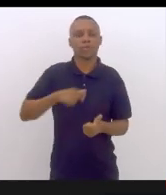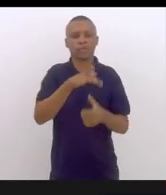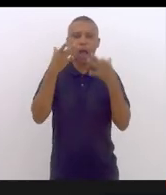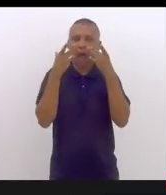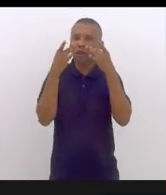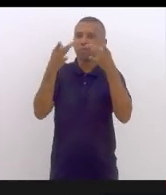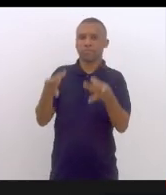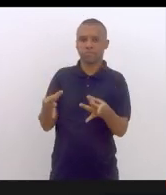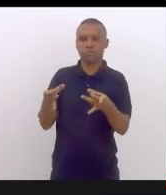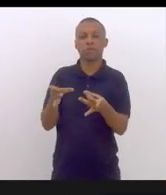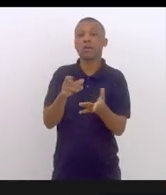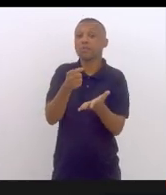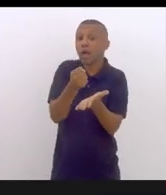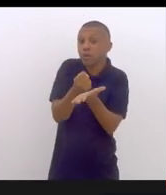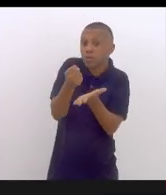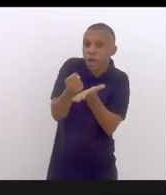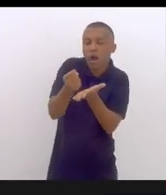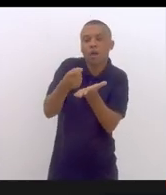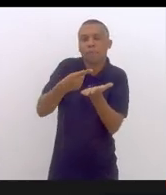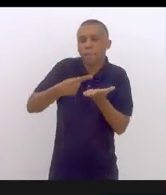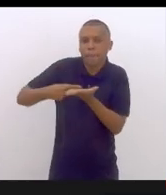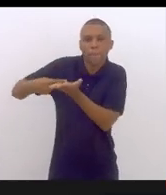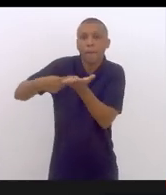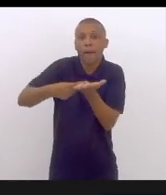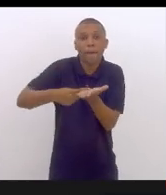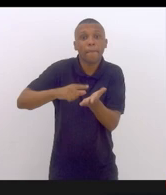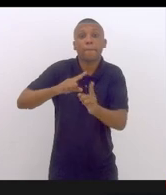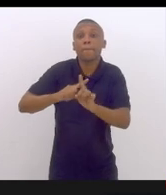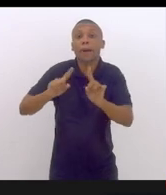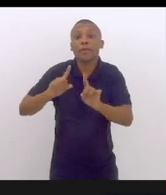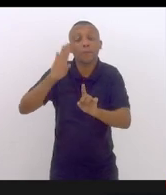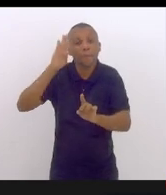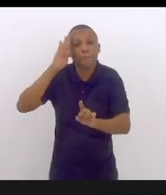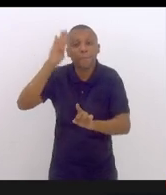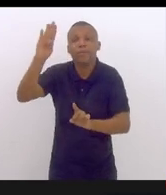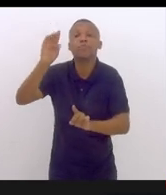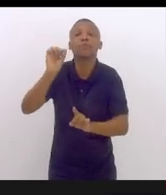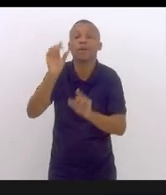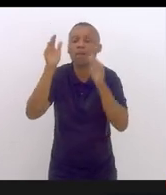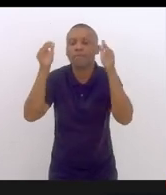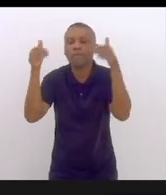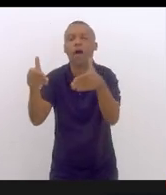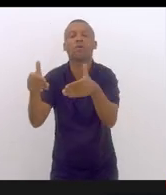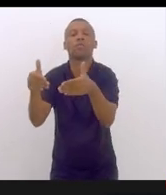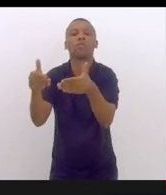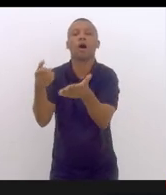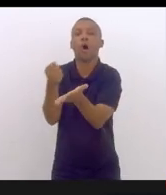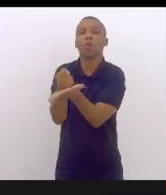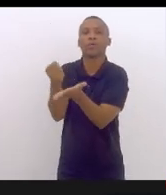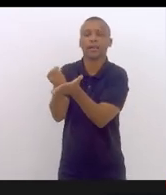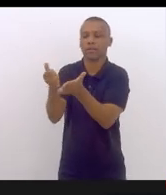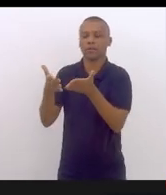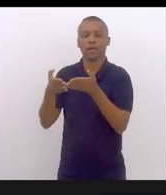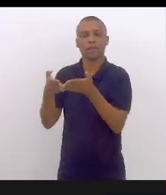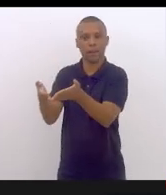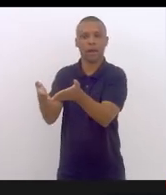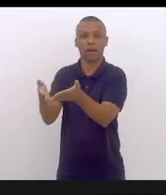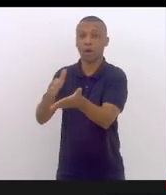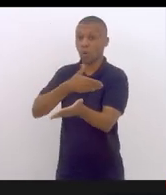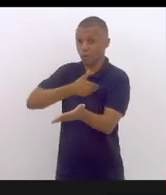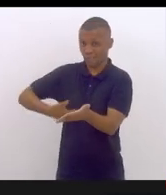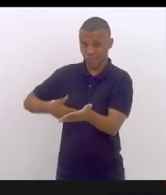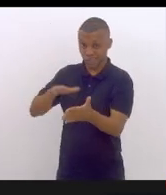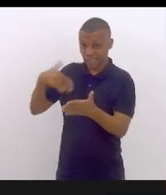das concessões aqui no estado do Rio de Janeiro mas em especial da concessão de barcas e o governo do estado não só ainda não apresentou